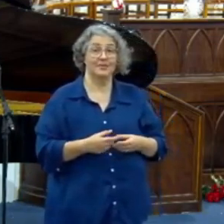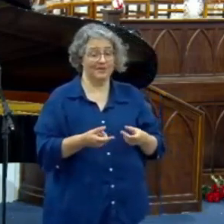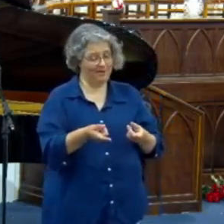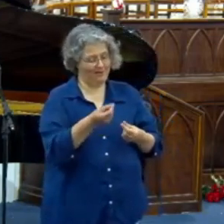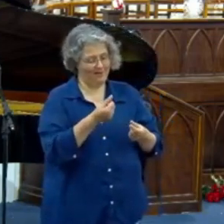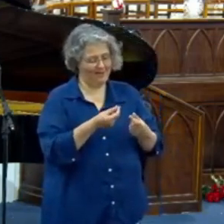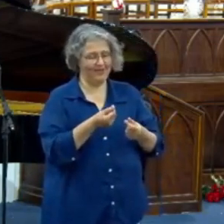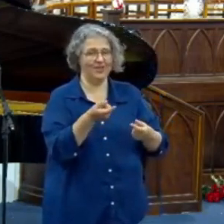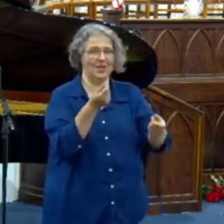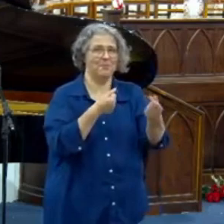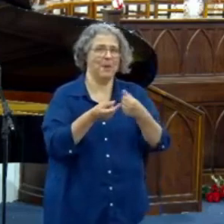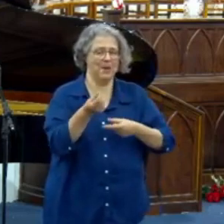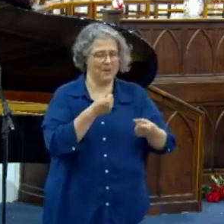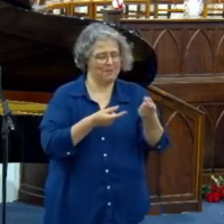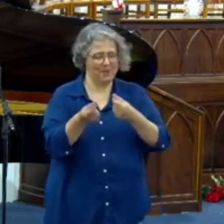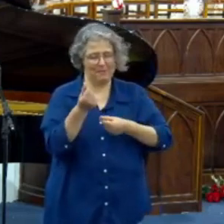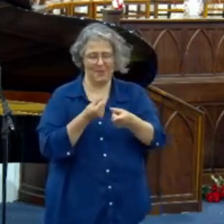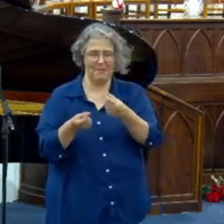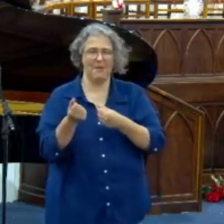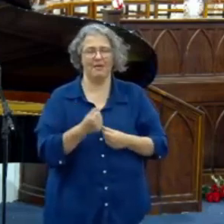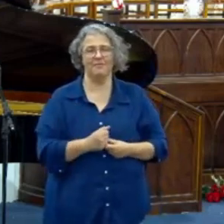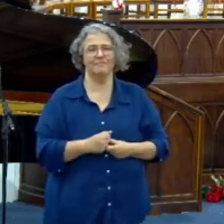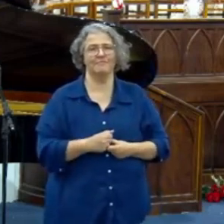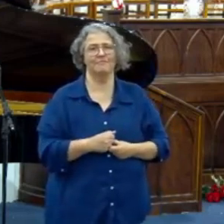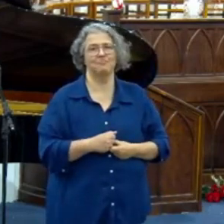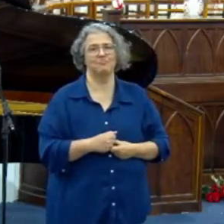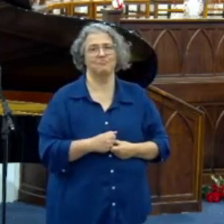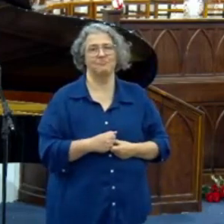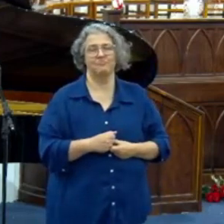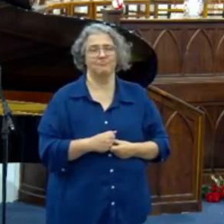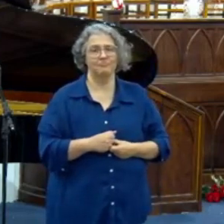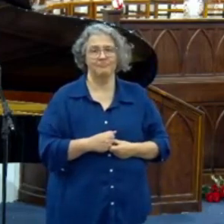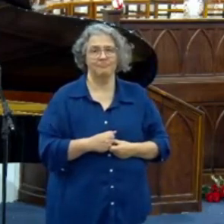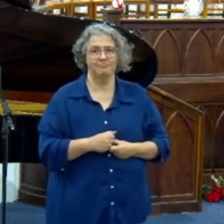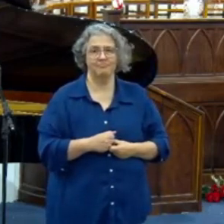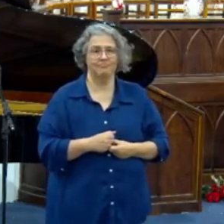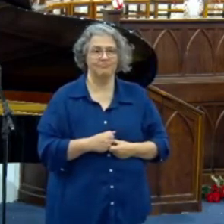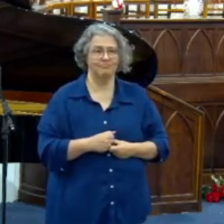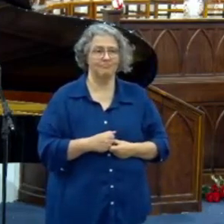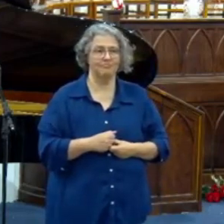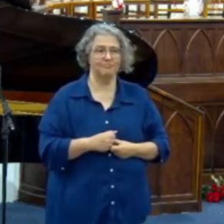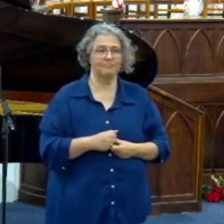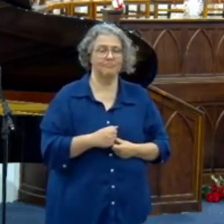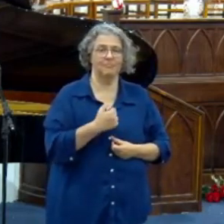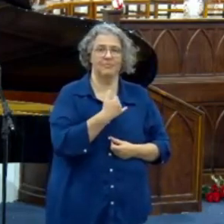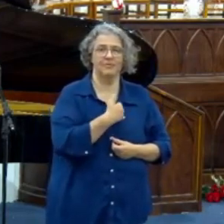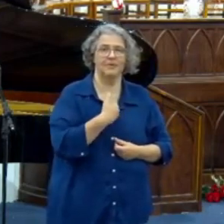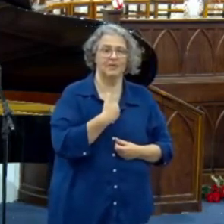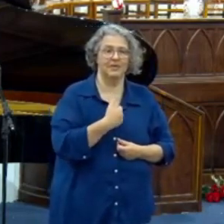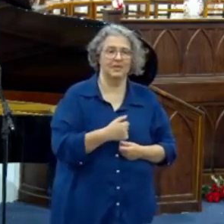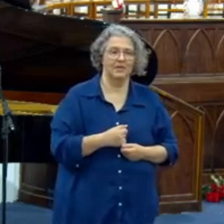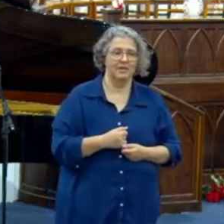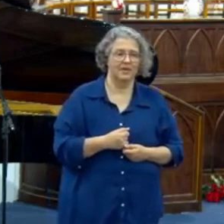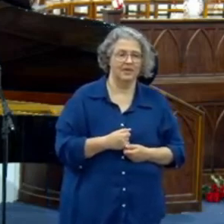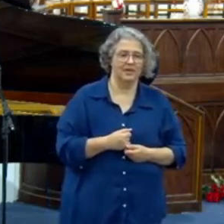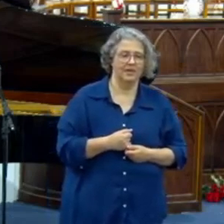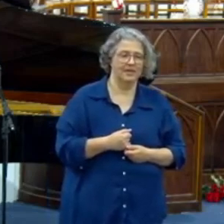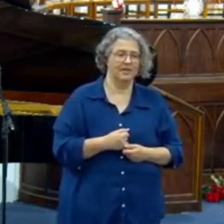aquilo, mas o seu nome não é o nome de um Pedro, de um João, de um